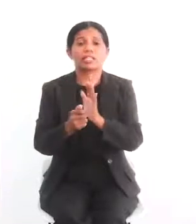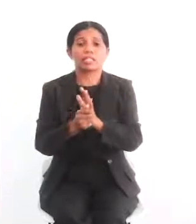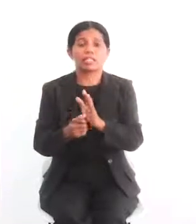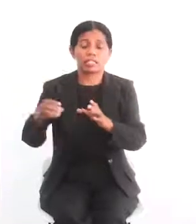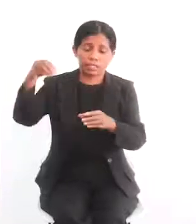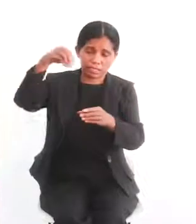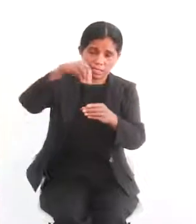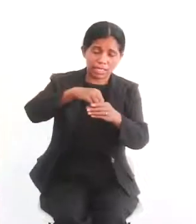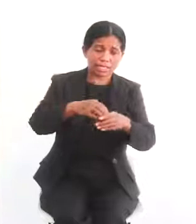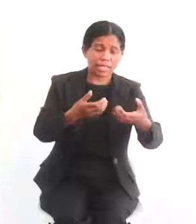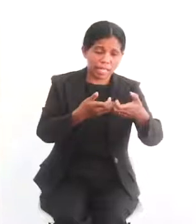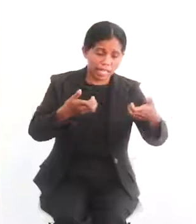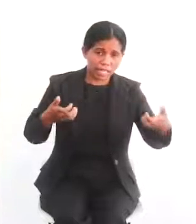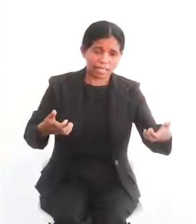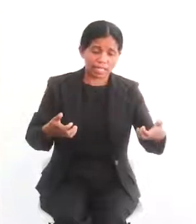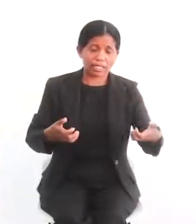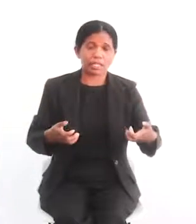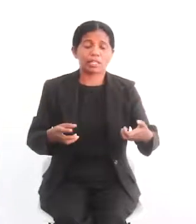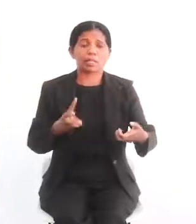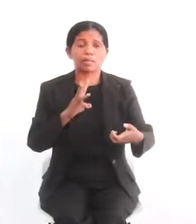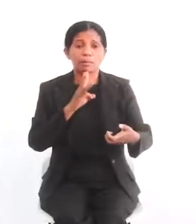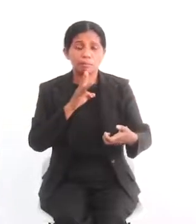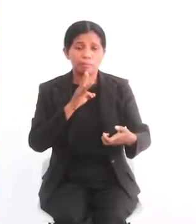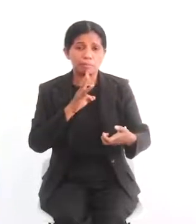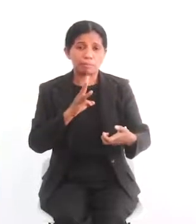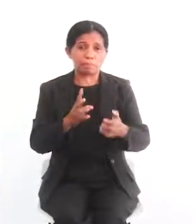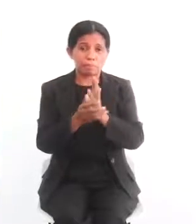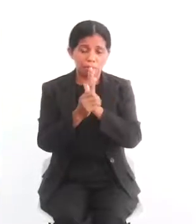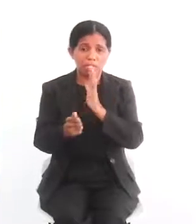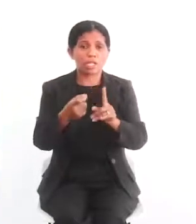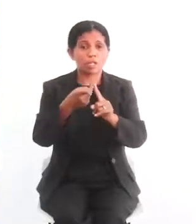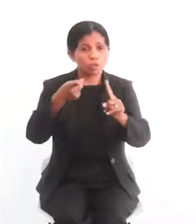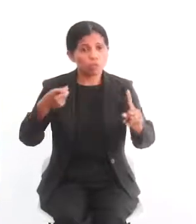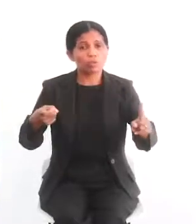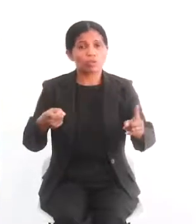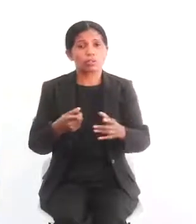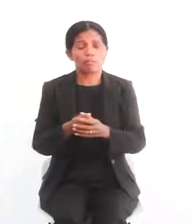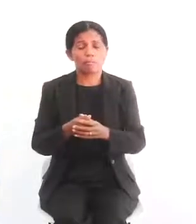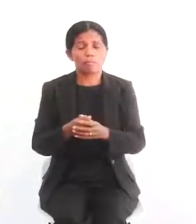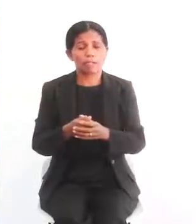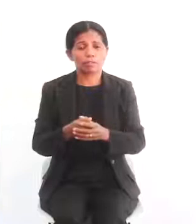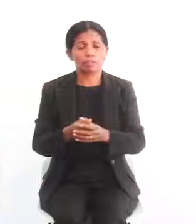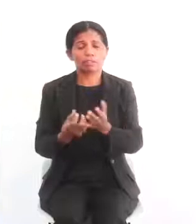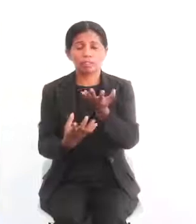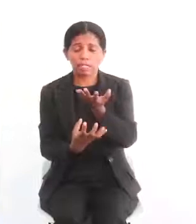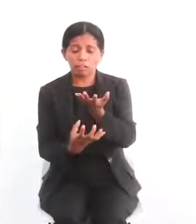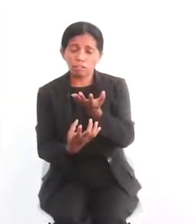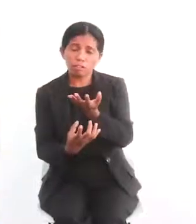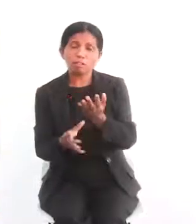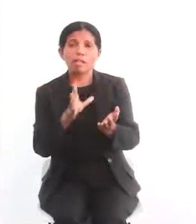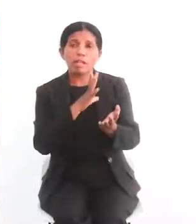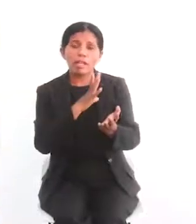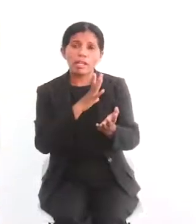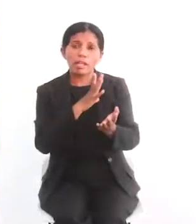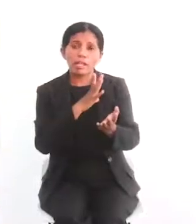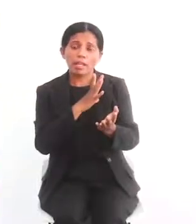óleo, separando-o dos restos dos cocos. Depois de o óleo ficar frio, a